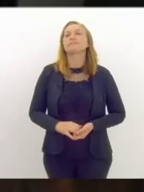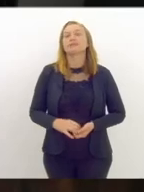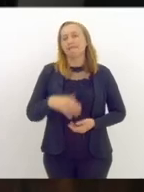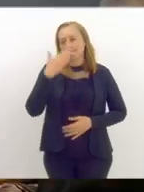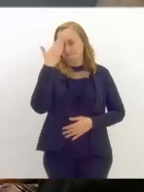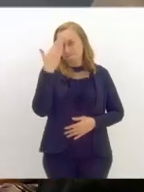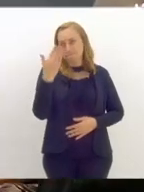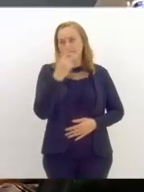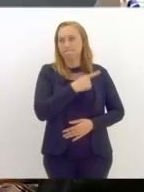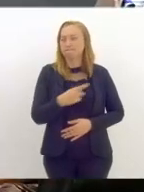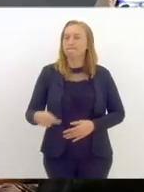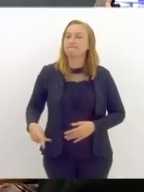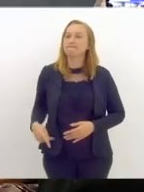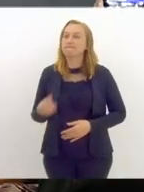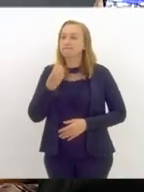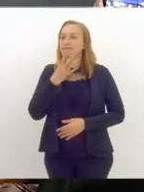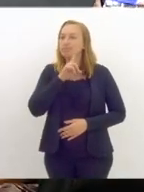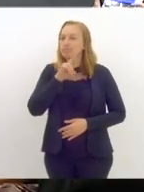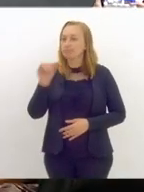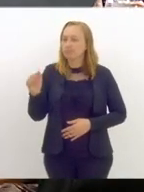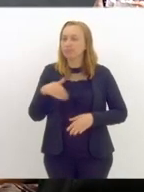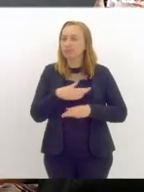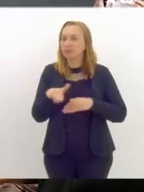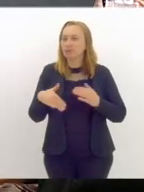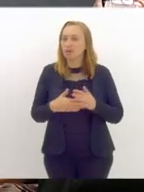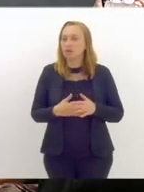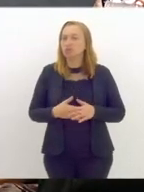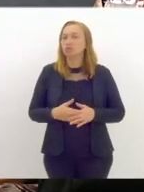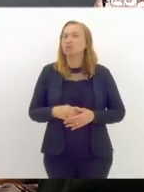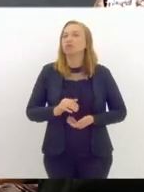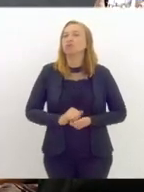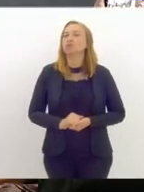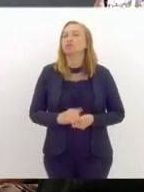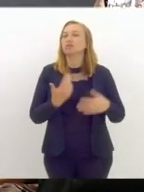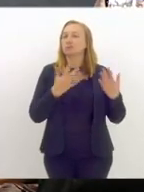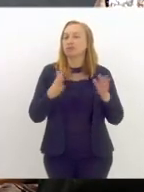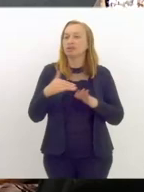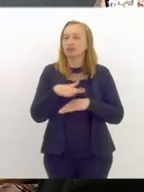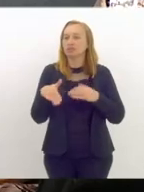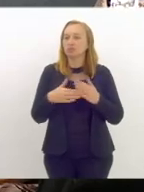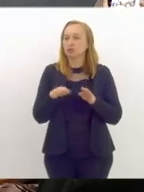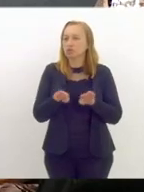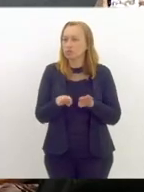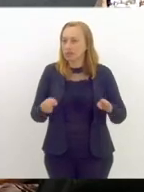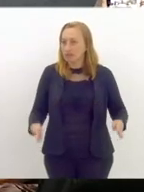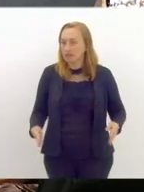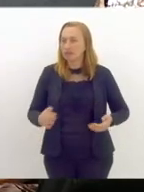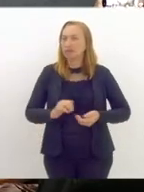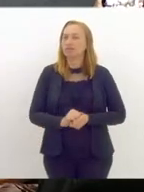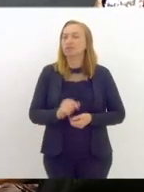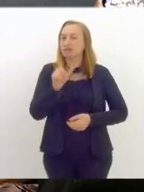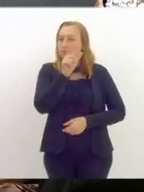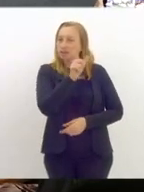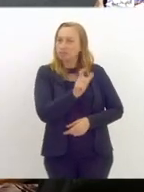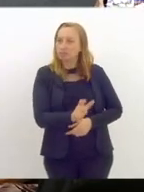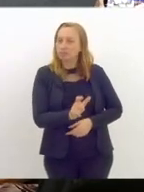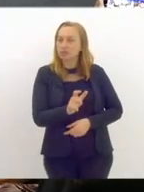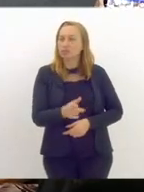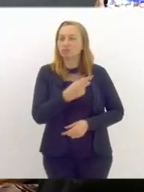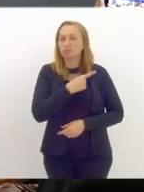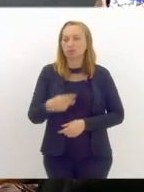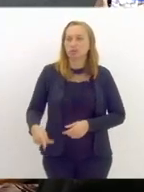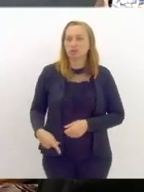Obrigada, presidente. Bom dia a todos. Queria cumprimentar toda a mesa na pessoa do nosso presidente, doutor